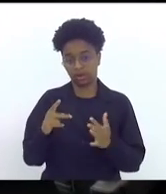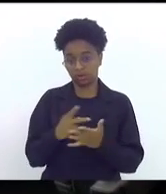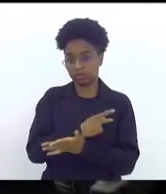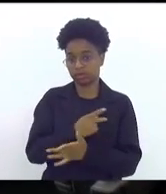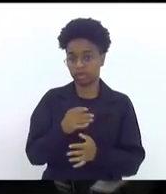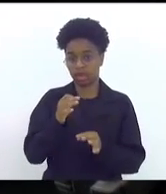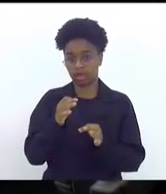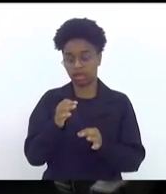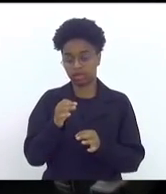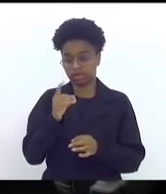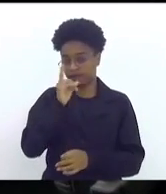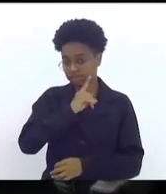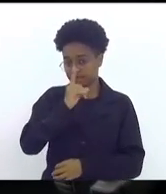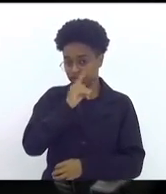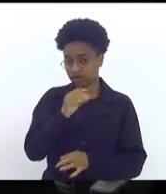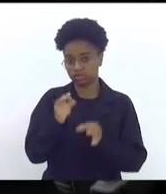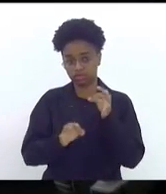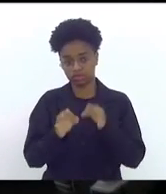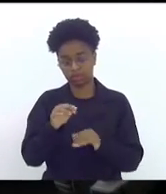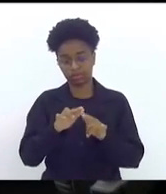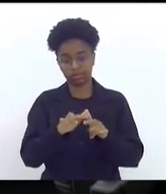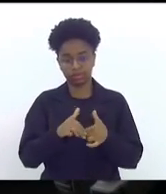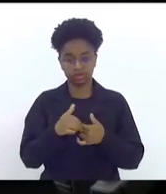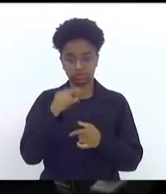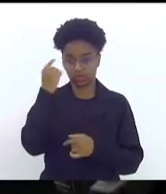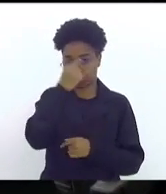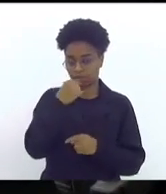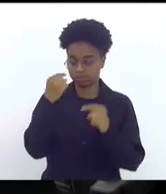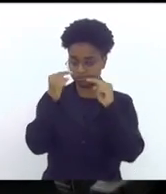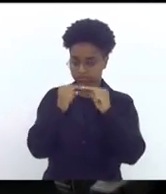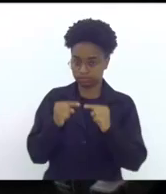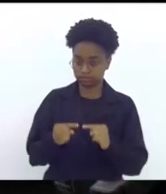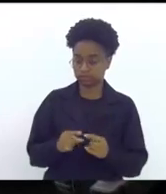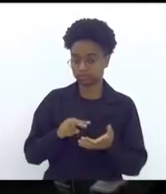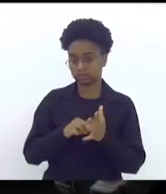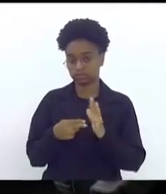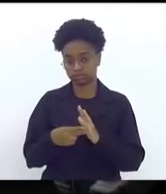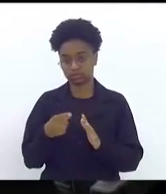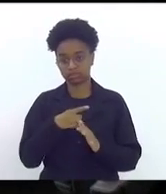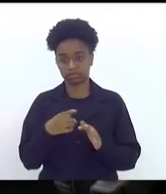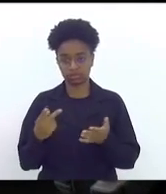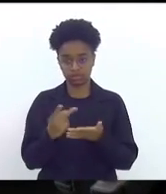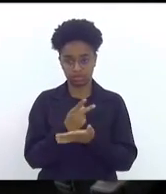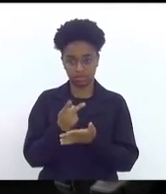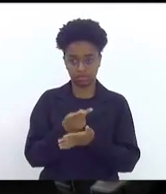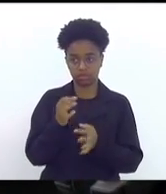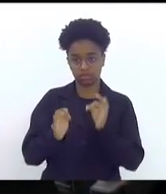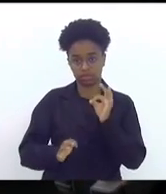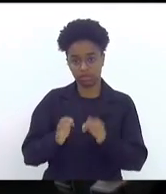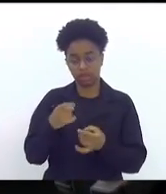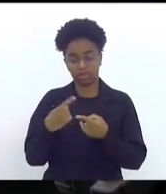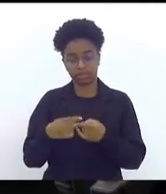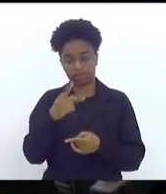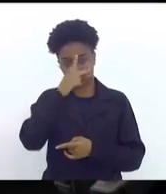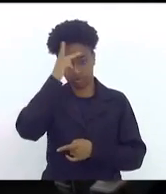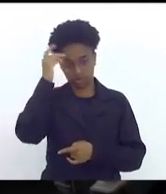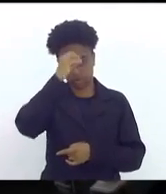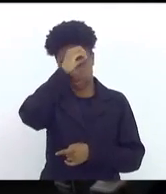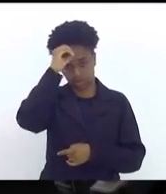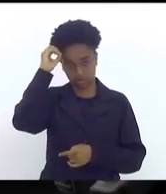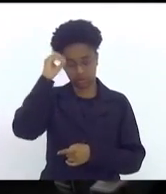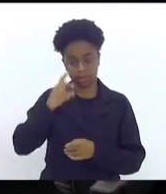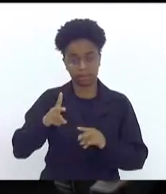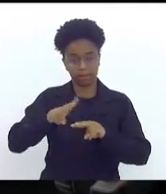judiciário decorrente de um reconhecimento de pessoas, significa que há um erro judiciário, ou seja, uma pessoa inocente foi presa